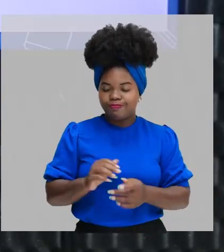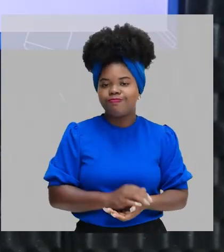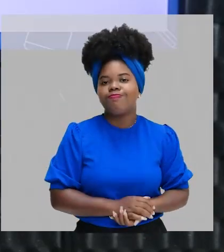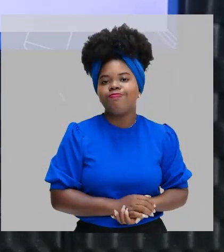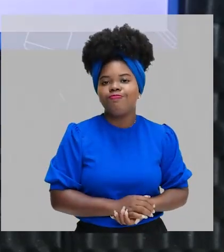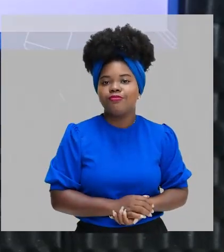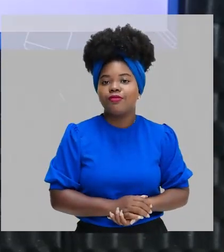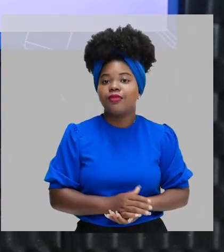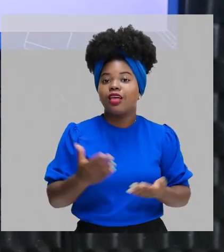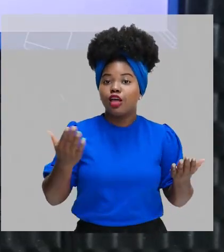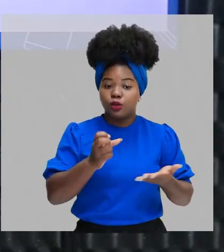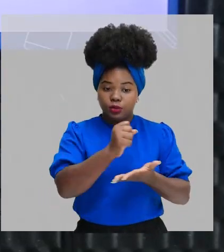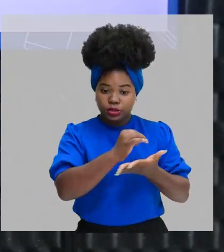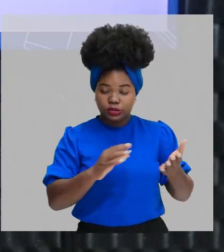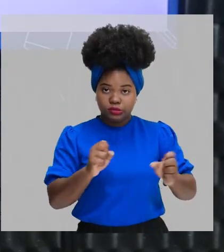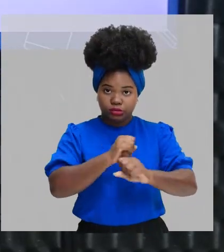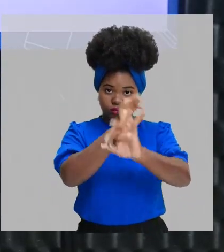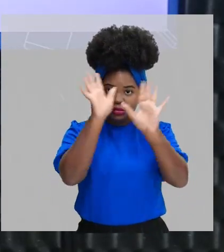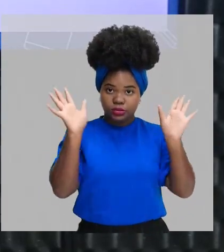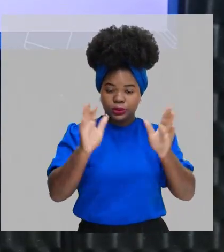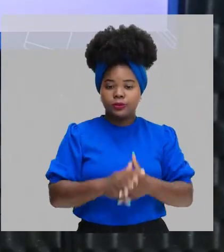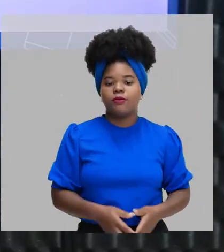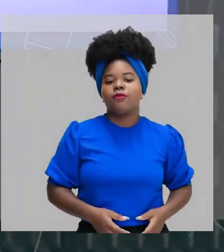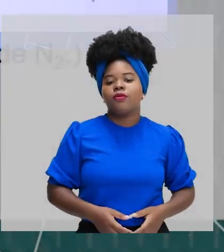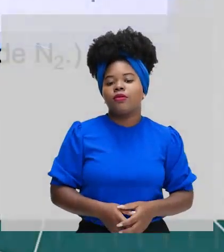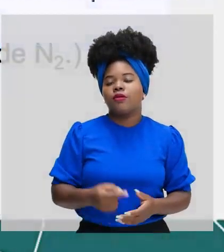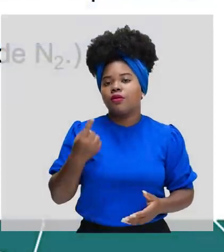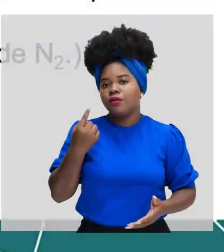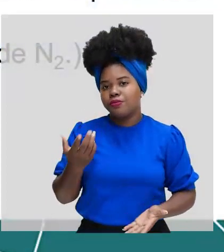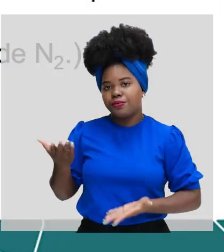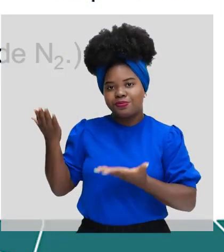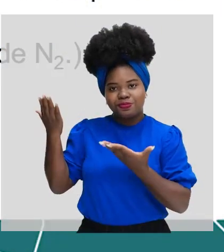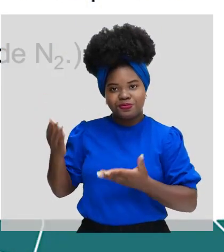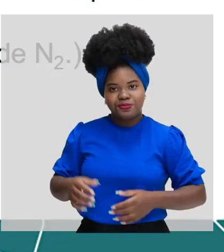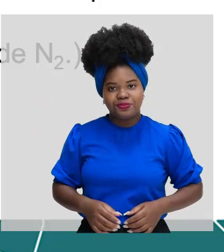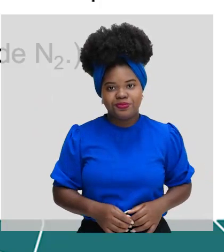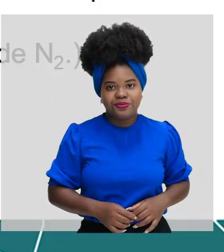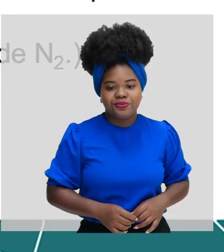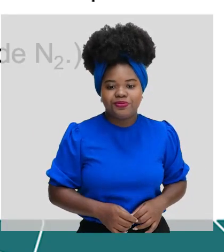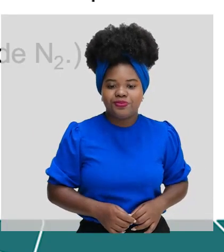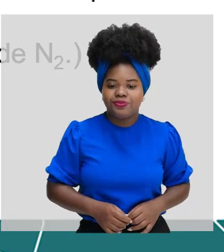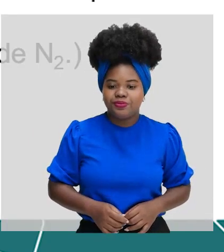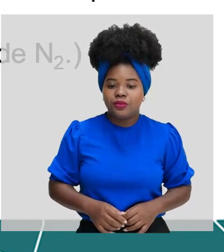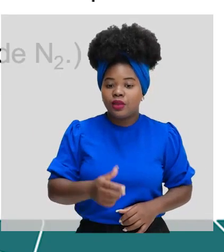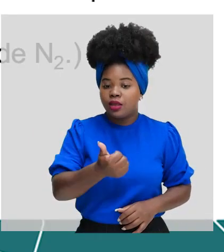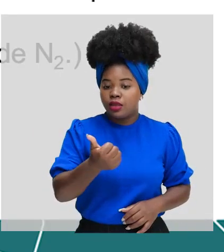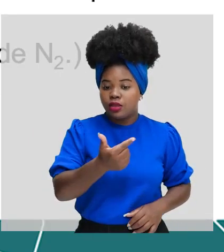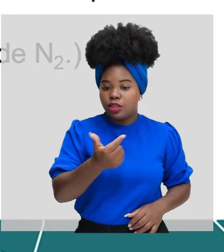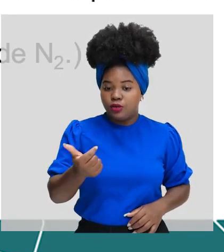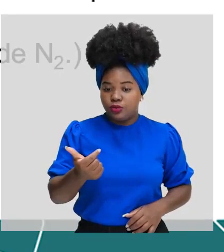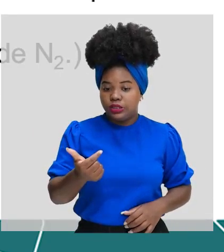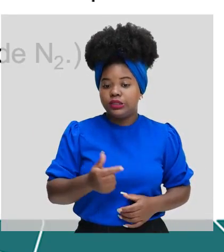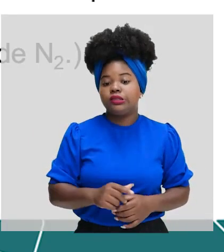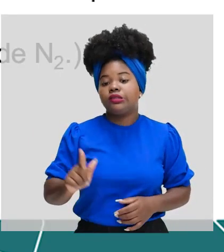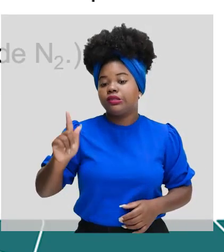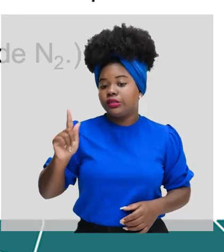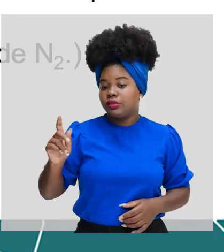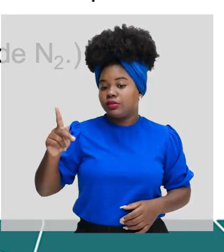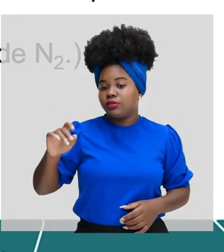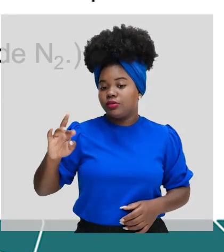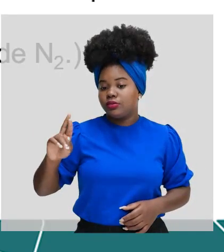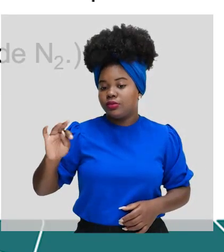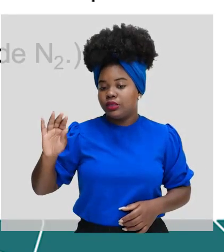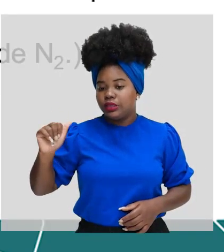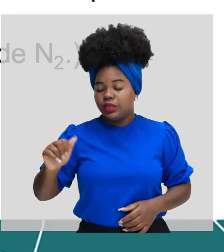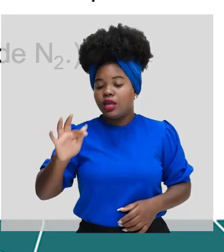Show? Vamos trabalhar uma questão. Olha só. Uma massa de 12 gramas de pirita, aqui nós temos a